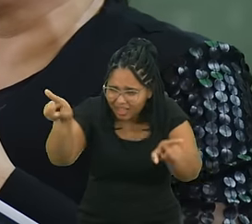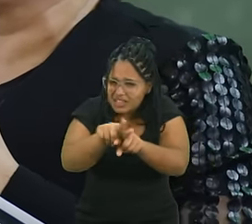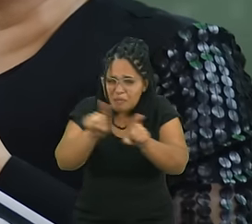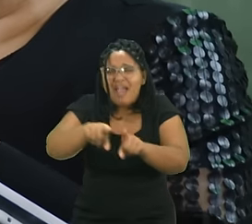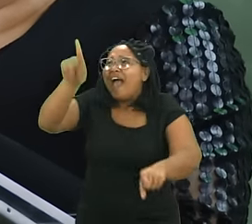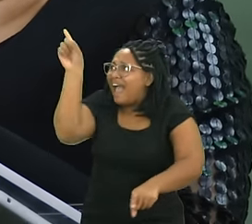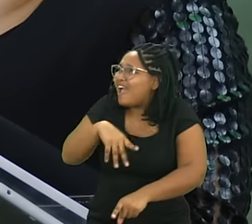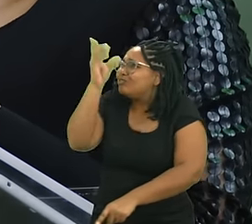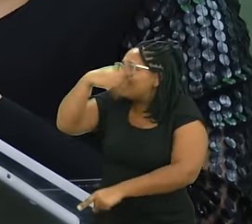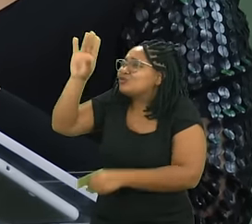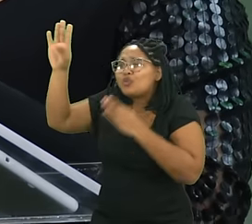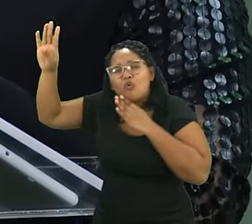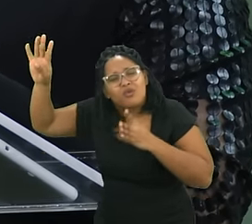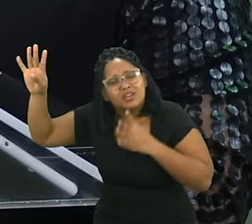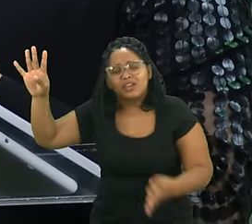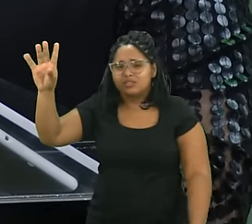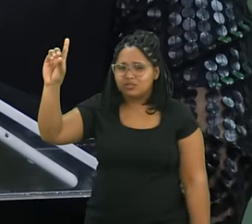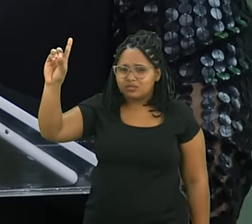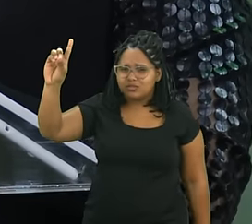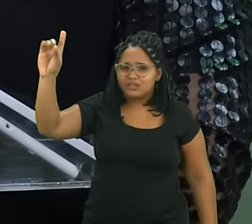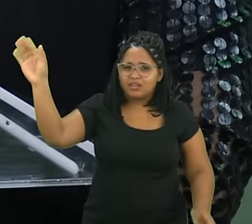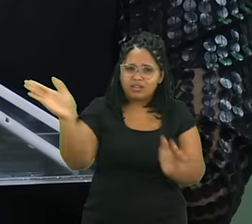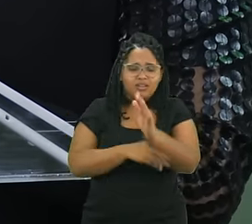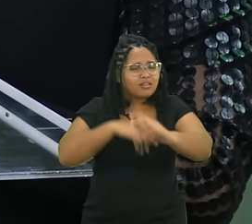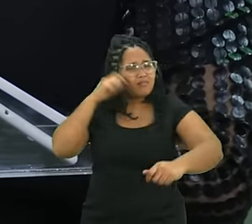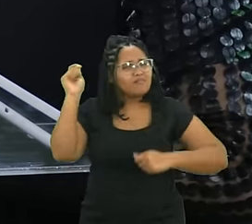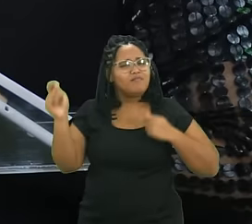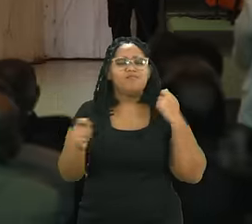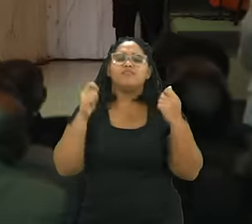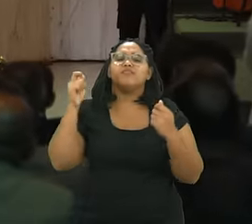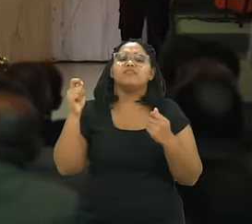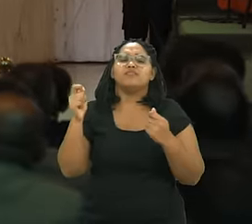conheço. Aleluias.